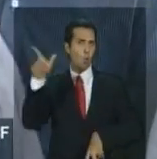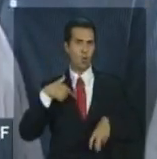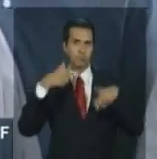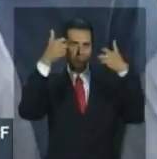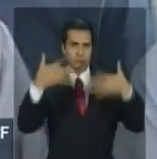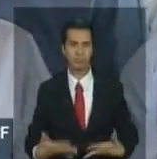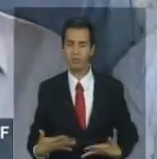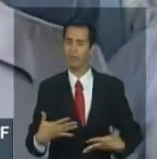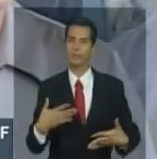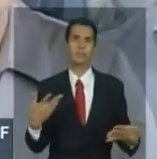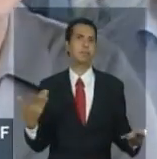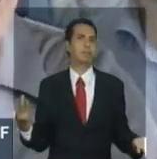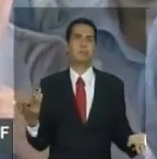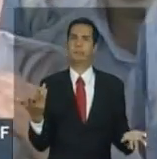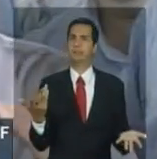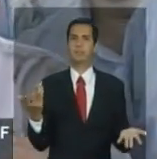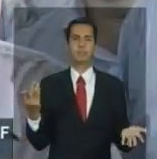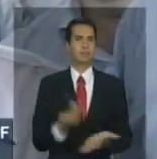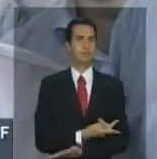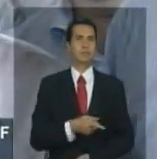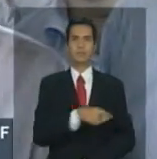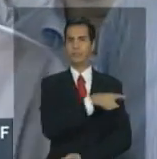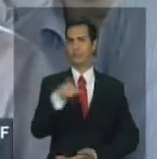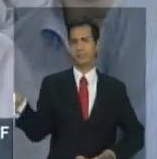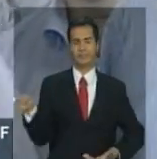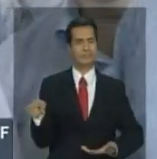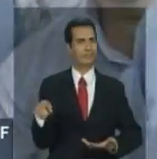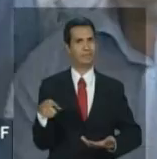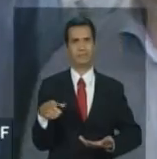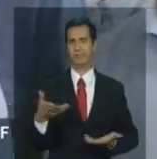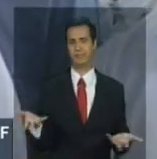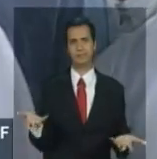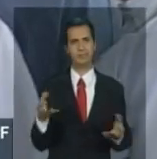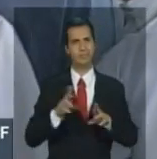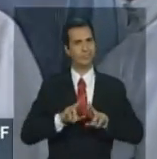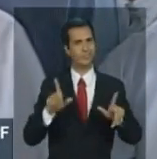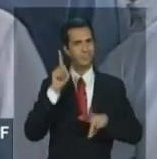mim. Vocês não me perdoam.